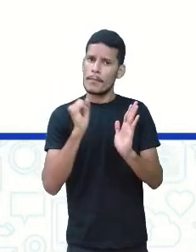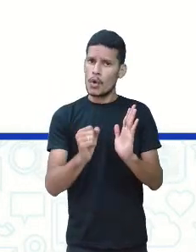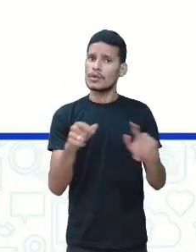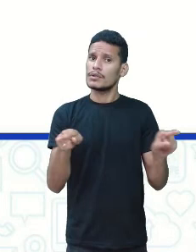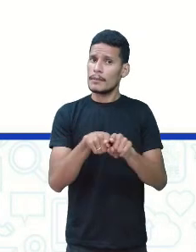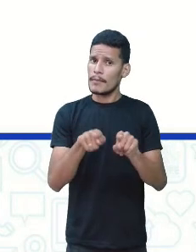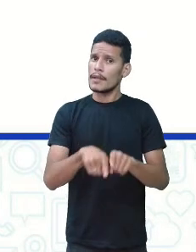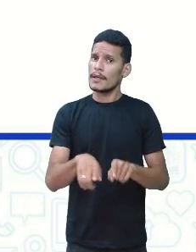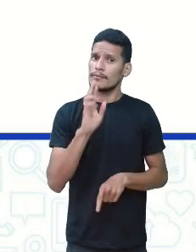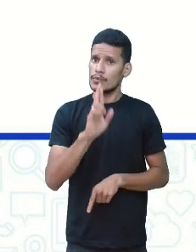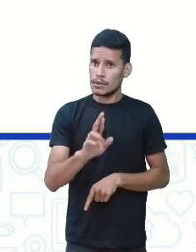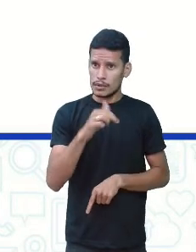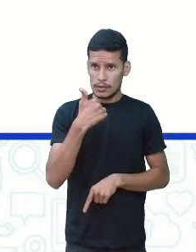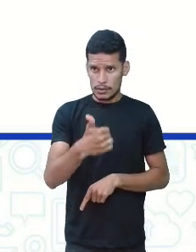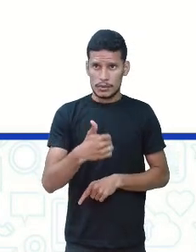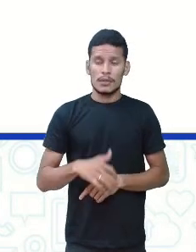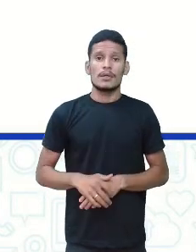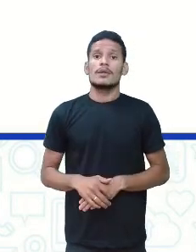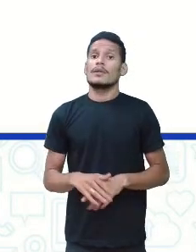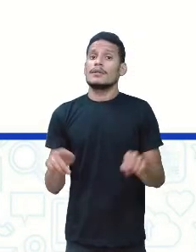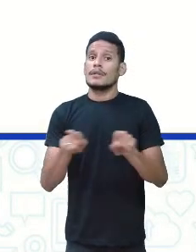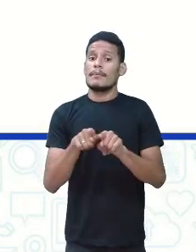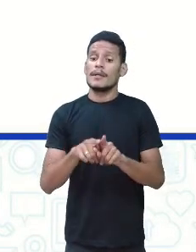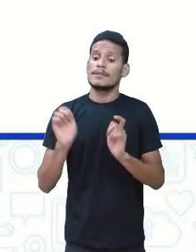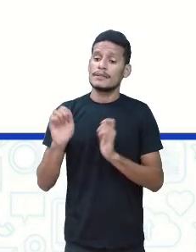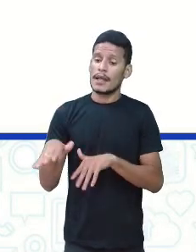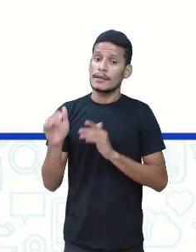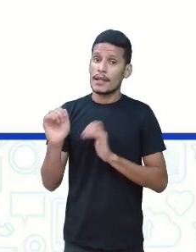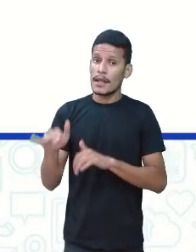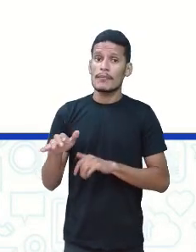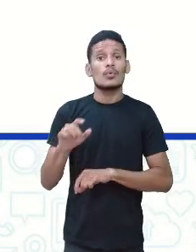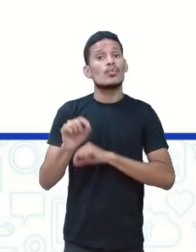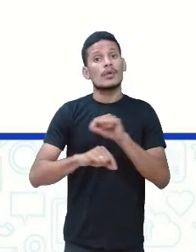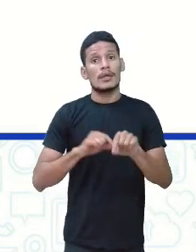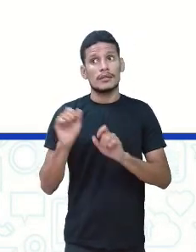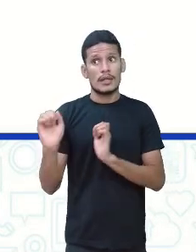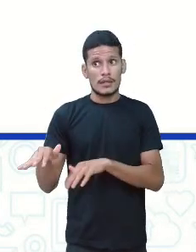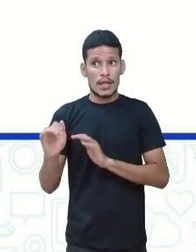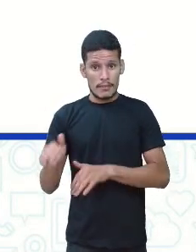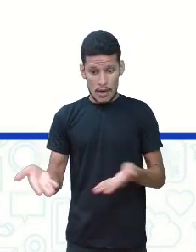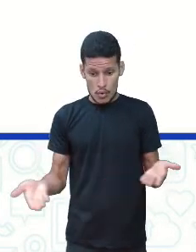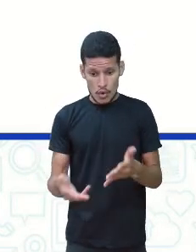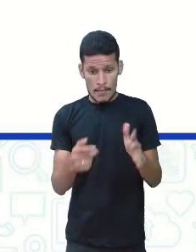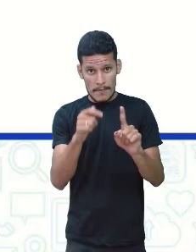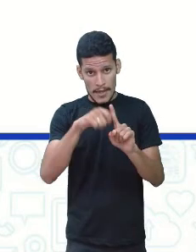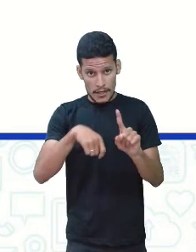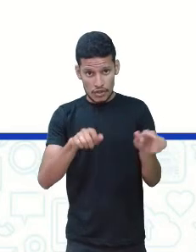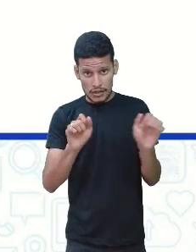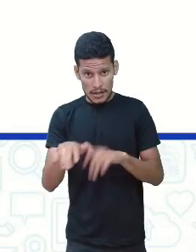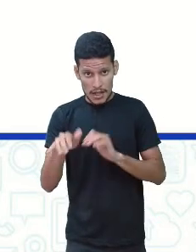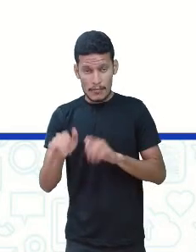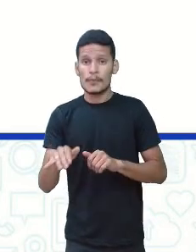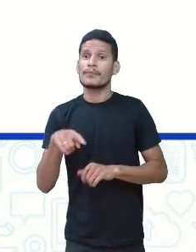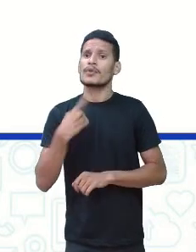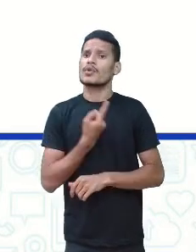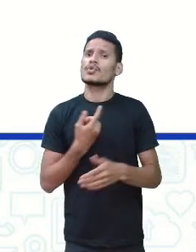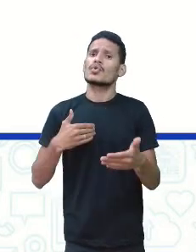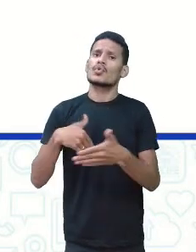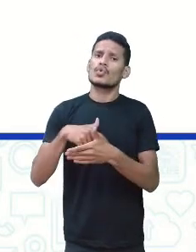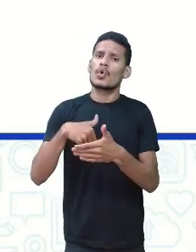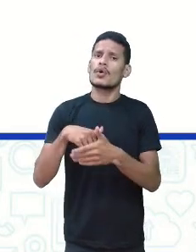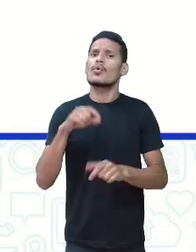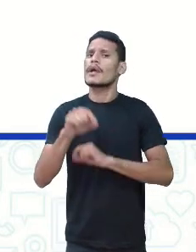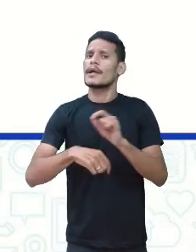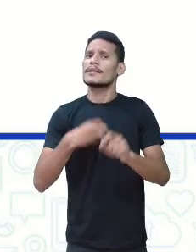tá lindo, maravilhoso. Em setembro, né, nesse mês, a gente vai começar a jogar apenas